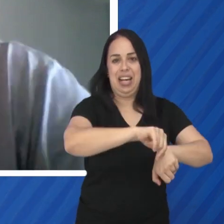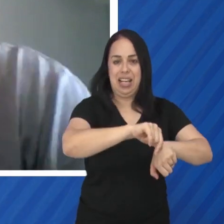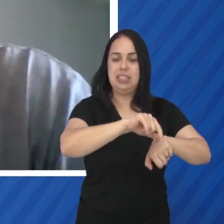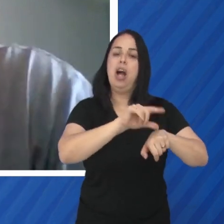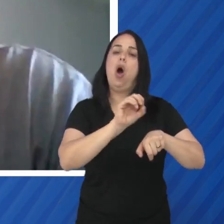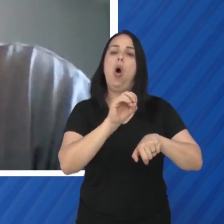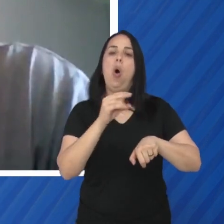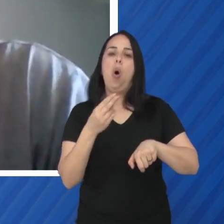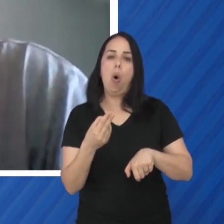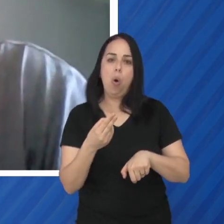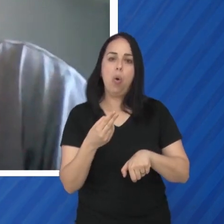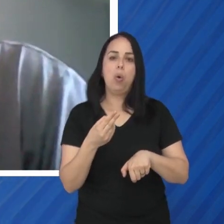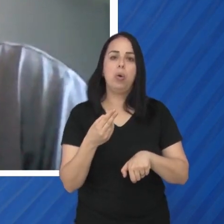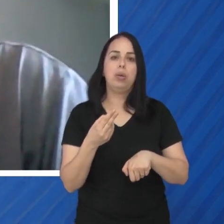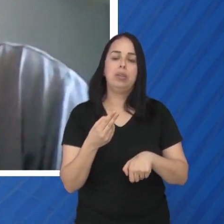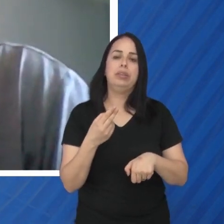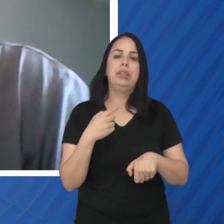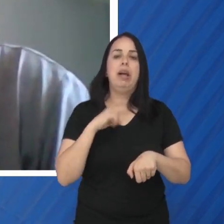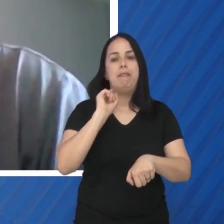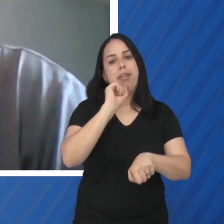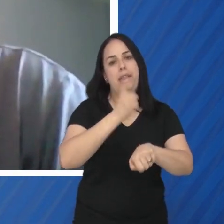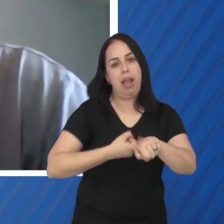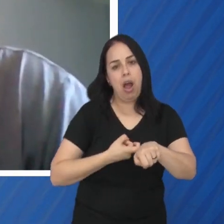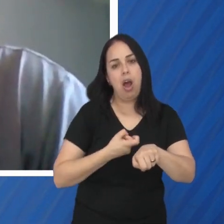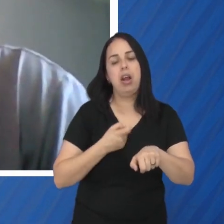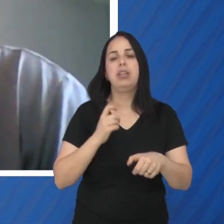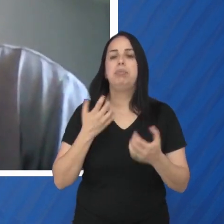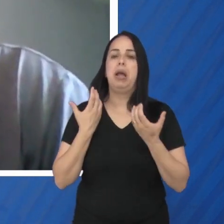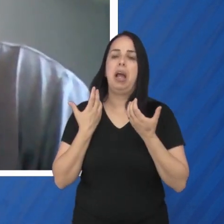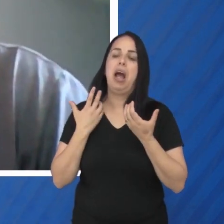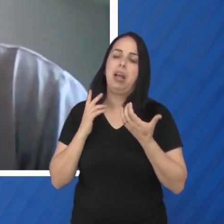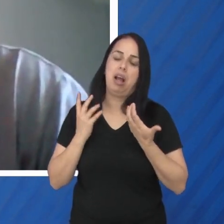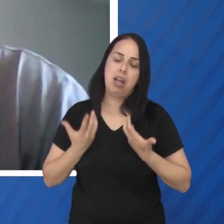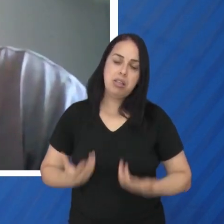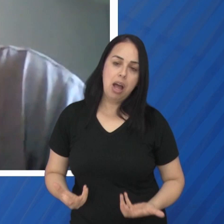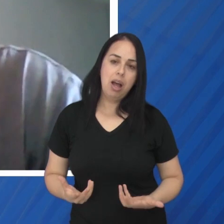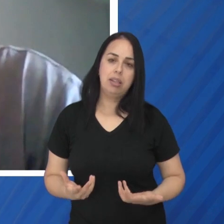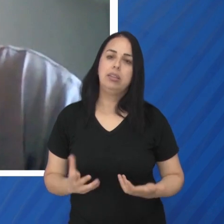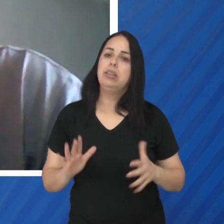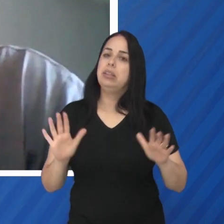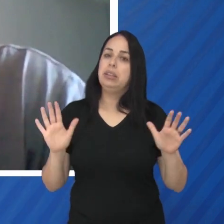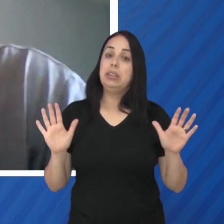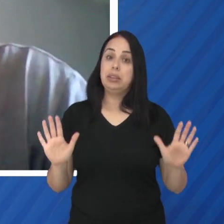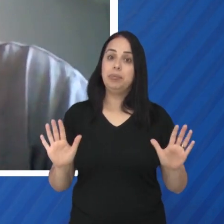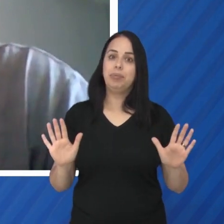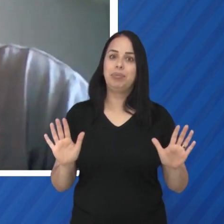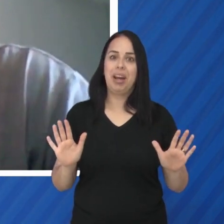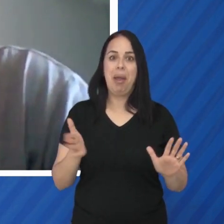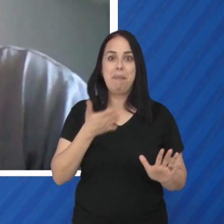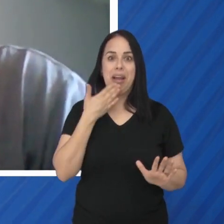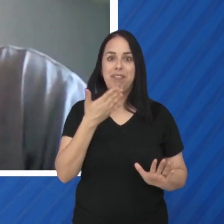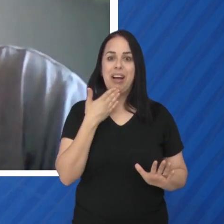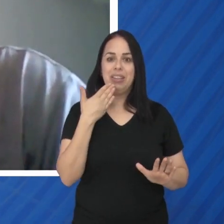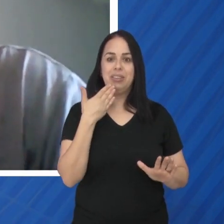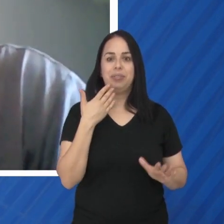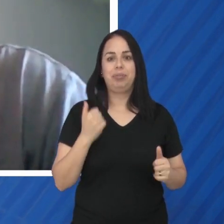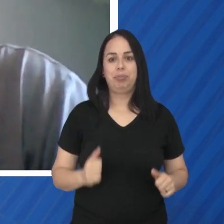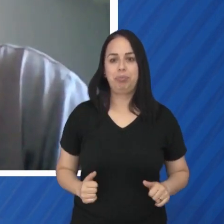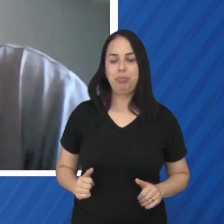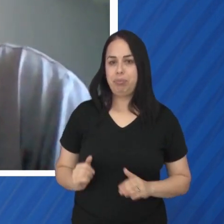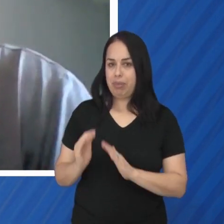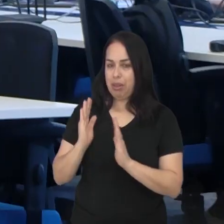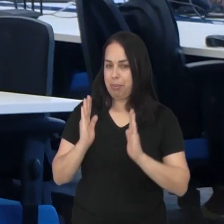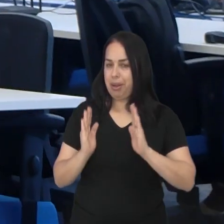atrasar, né, ou tendo que fazer mais tarde e acabar ficando cansado para acordar no dia seguinte. Então, isso